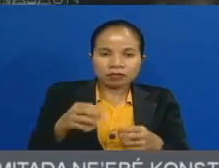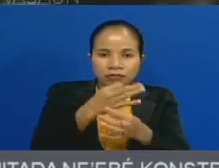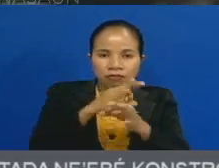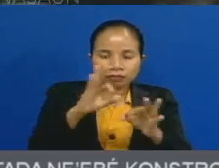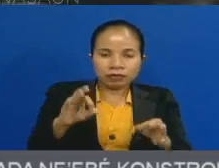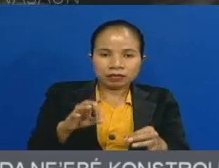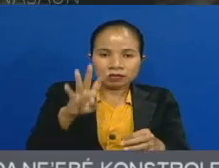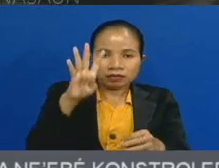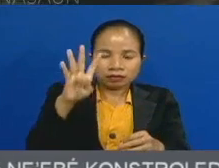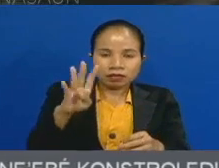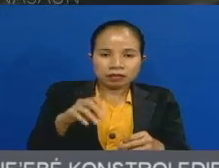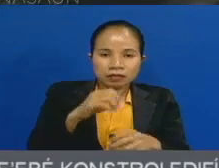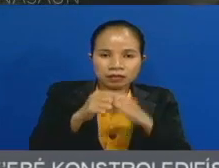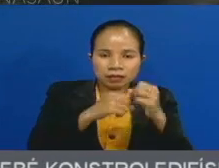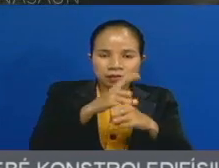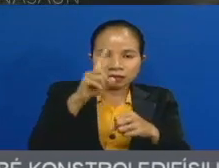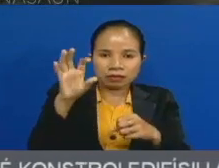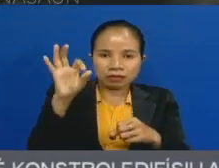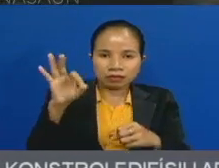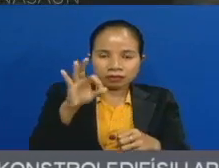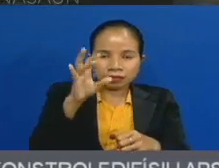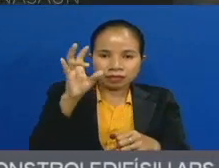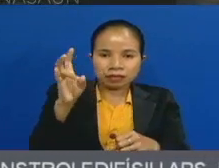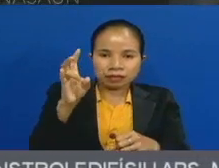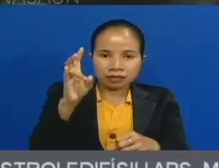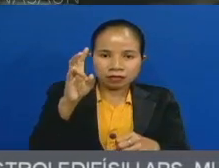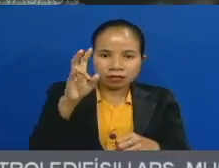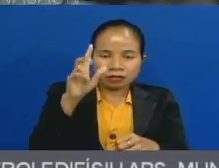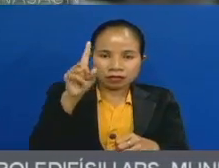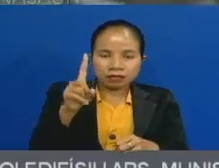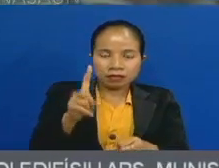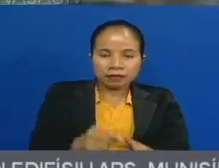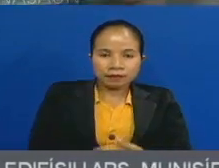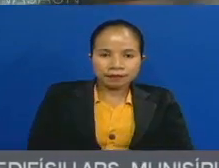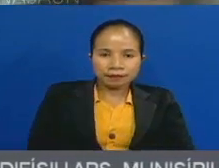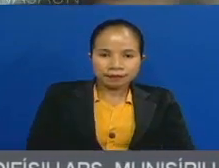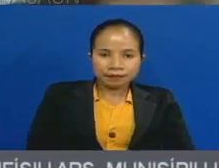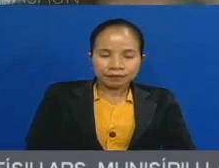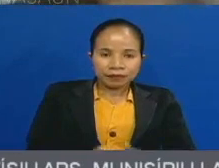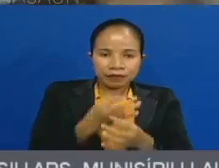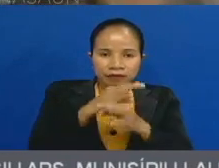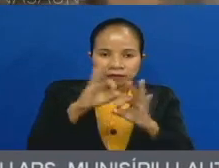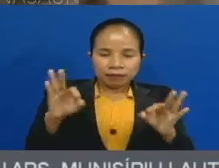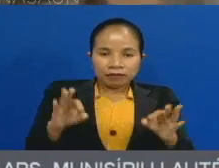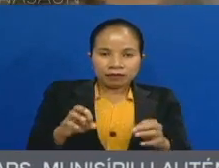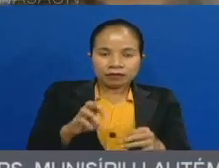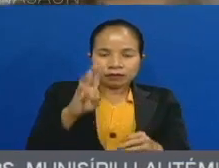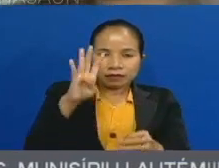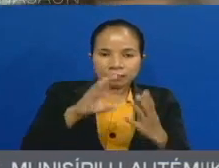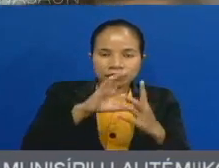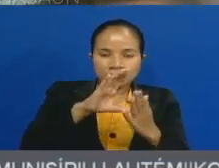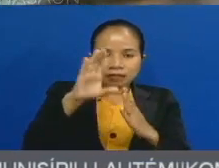a quarta classe e retinan rihung ida tu sia hitu nulu resin ida. Remata tia quarta classe